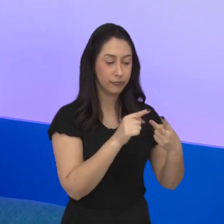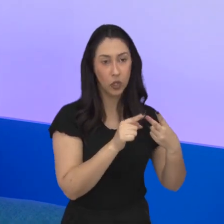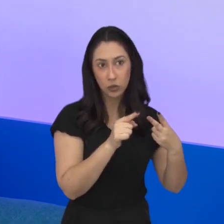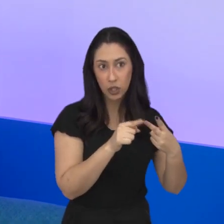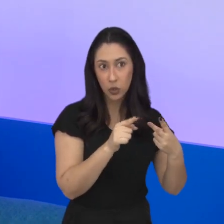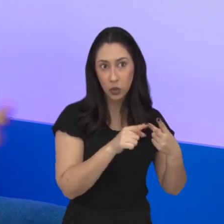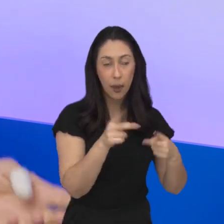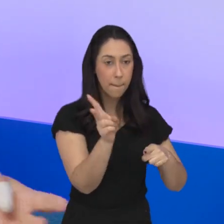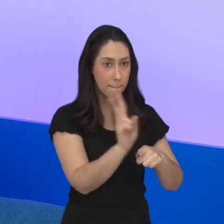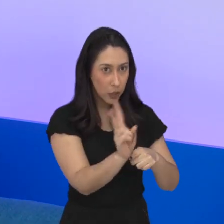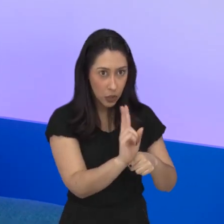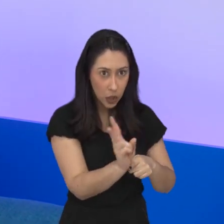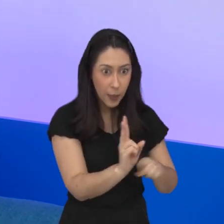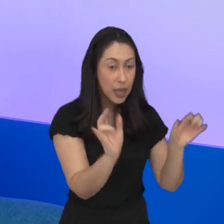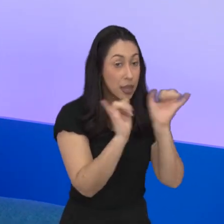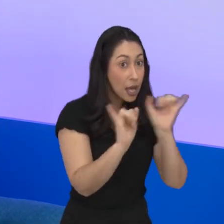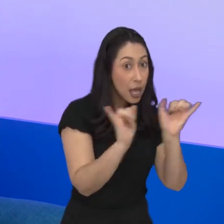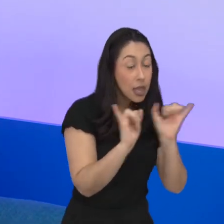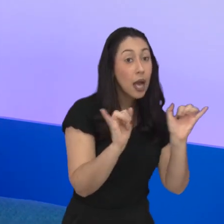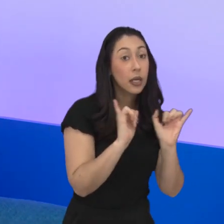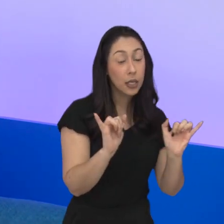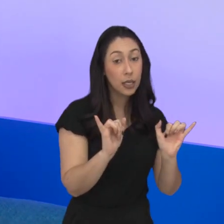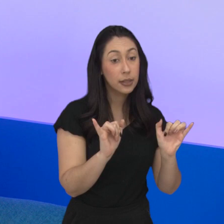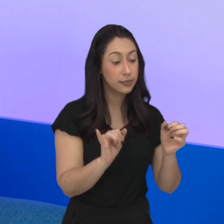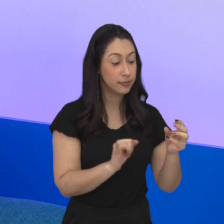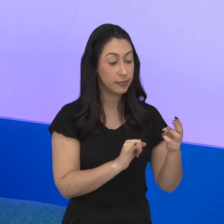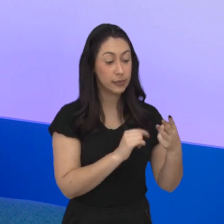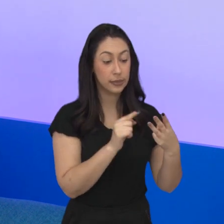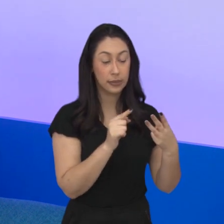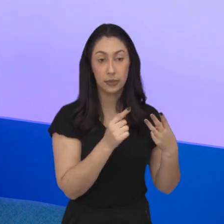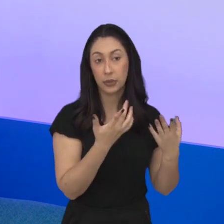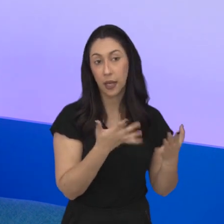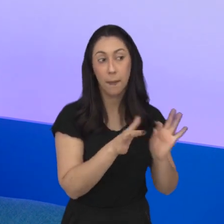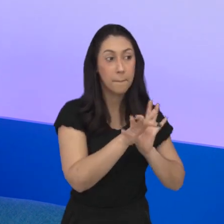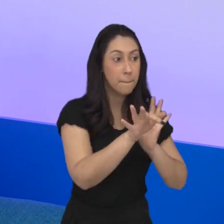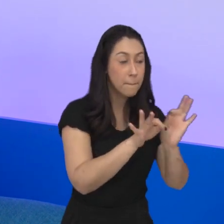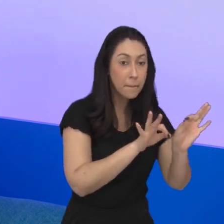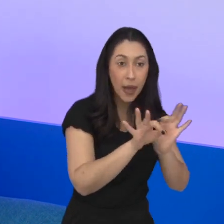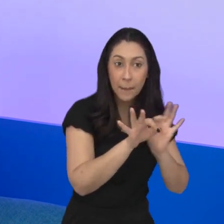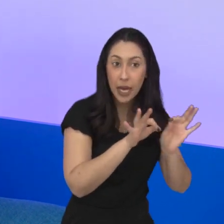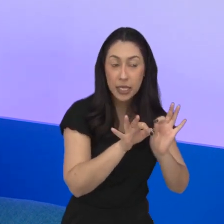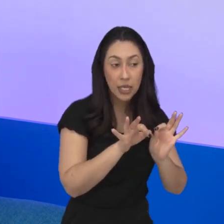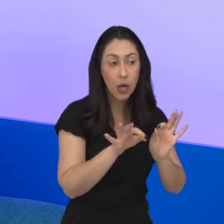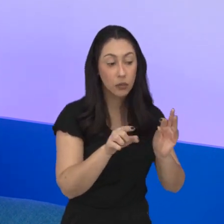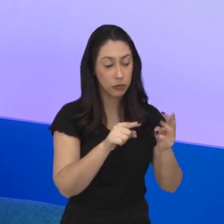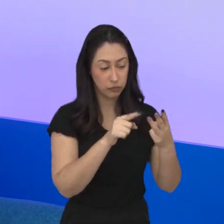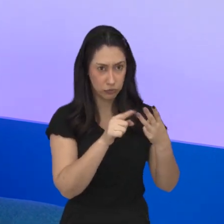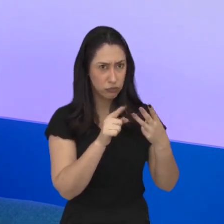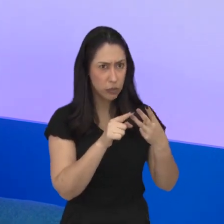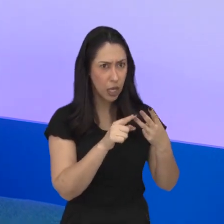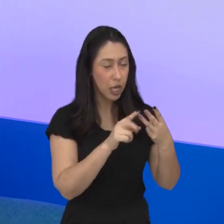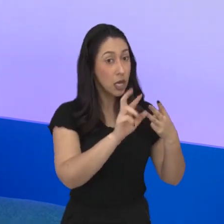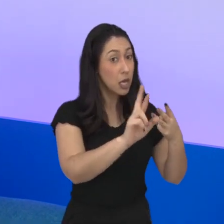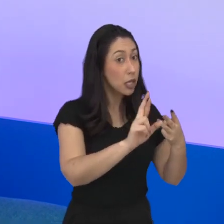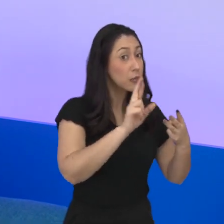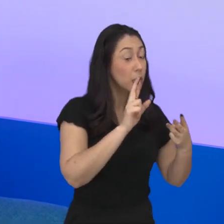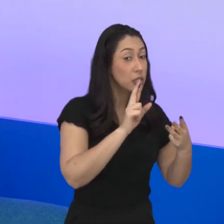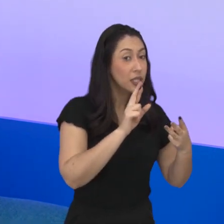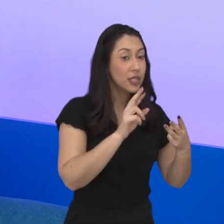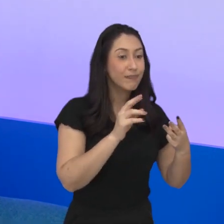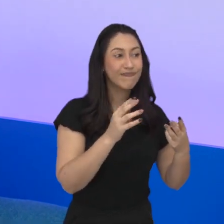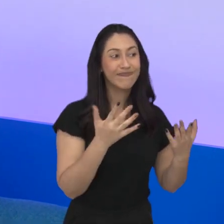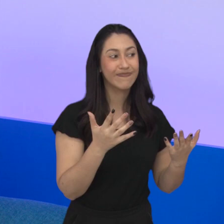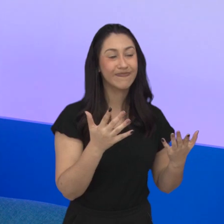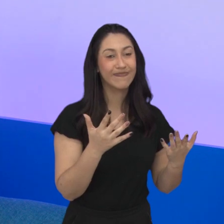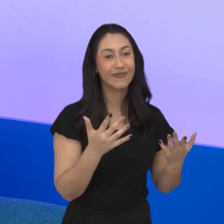o CEMADEM executa hoje com a informação que a gente recebe, e a preparação, né, e a capacidade de resposta aí está muito relacionada ao que